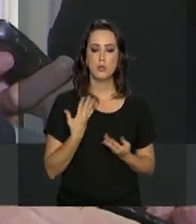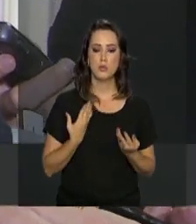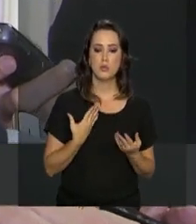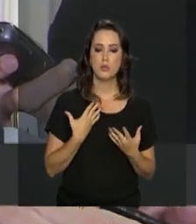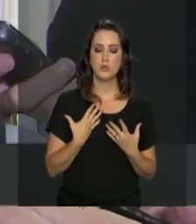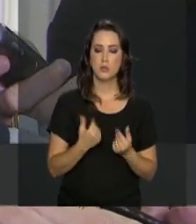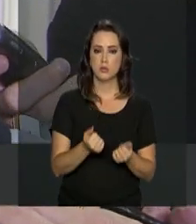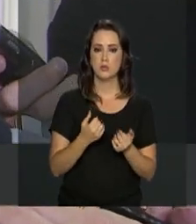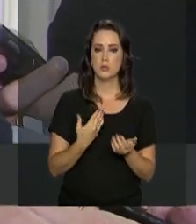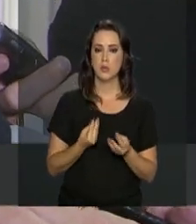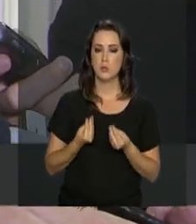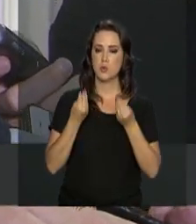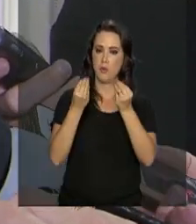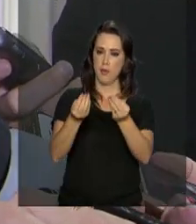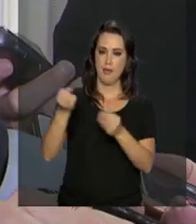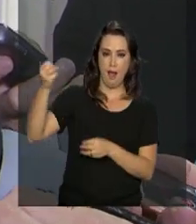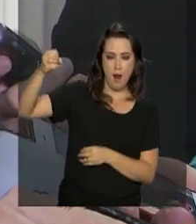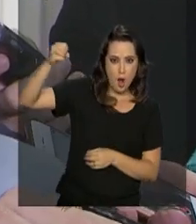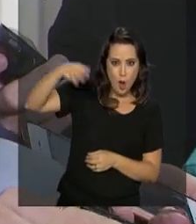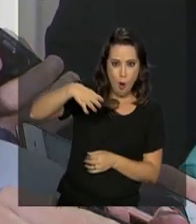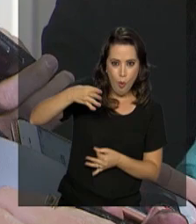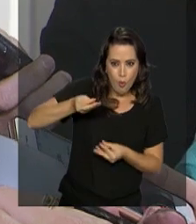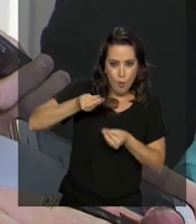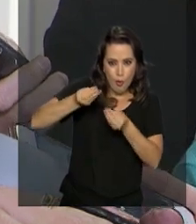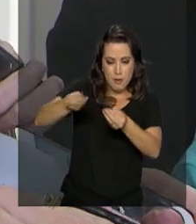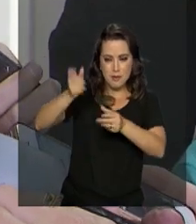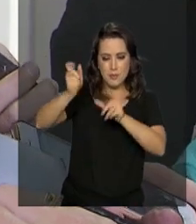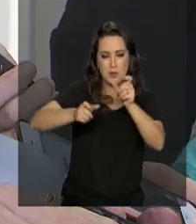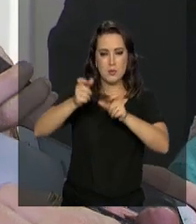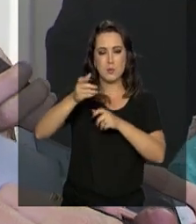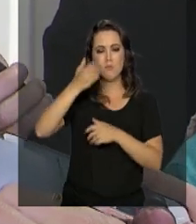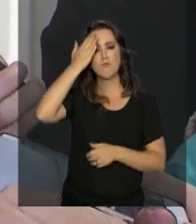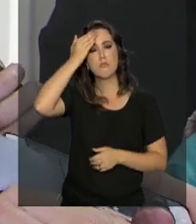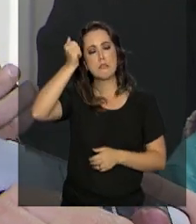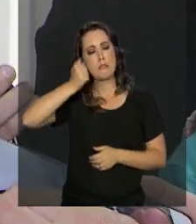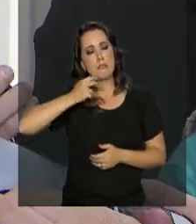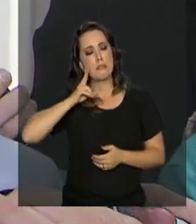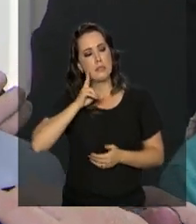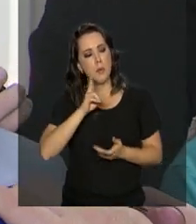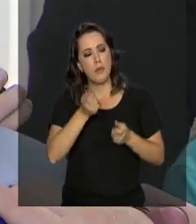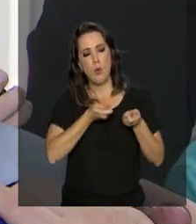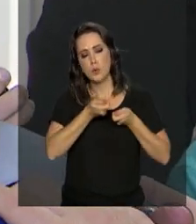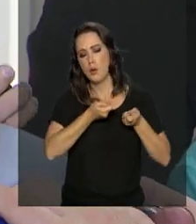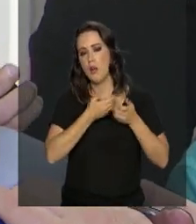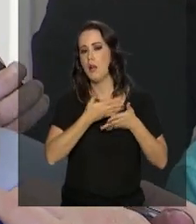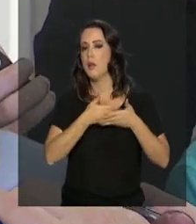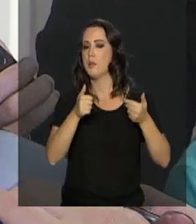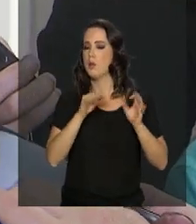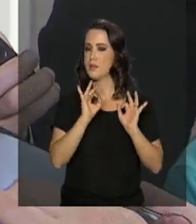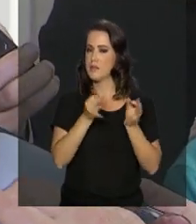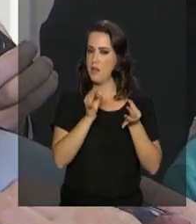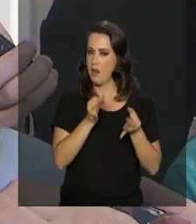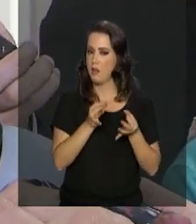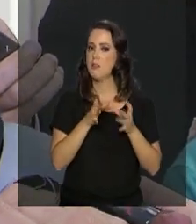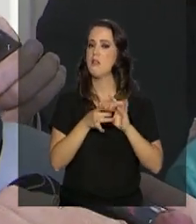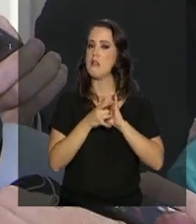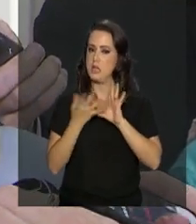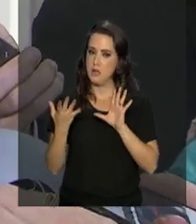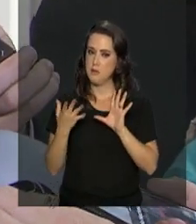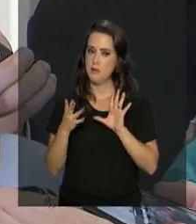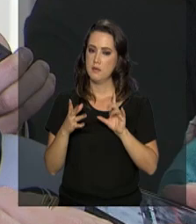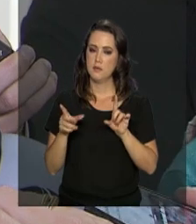luz para que os consumidores possam com é administrar de maneira adequada livre